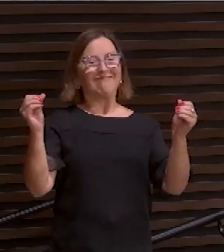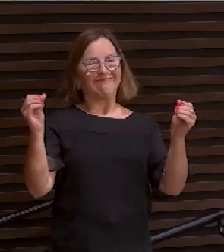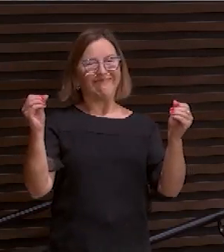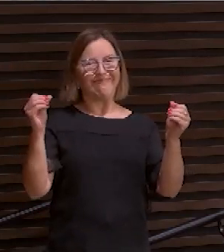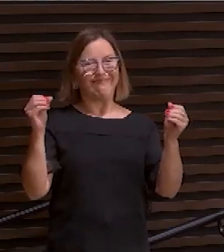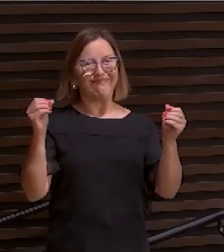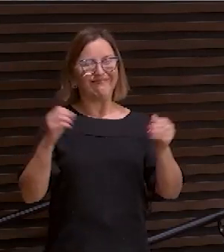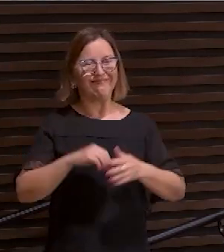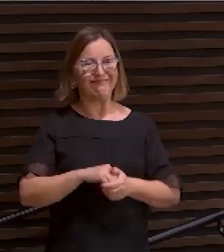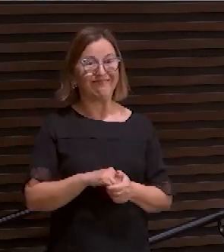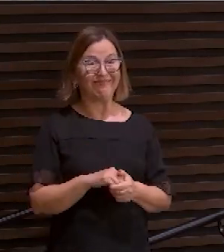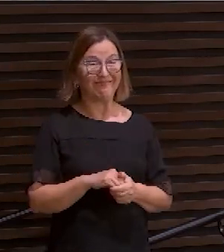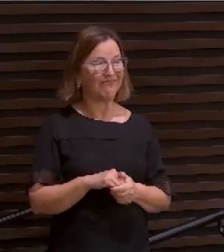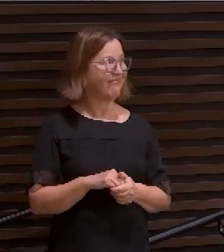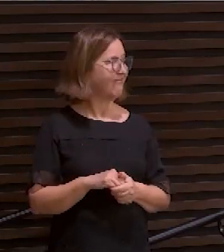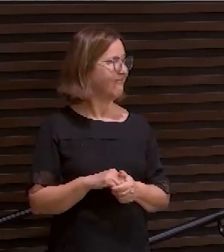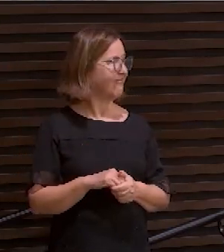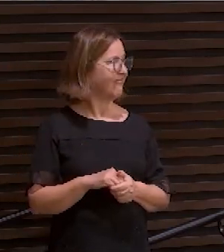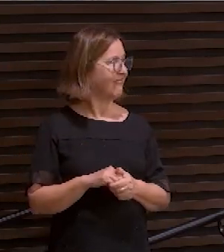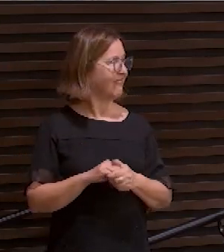Daqui a pouco fez...